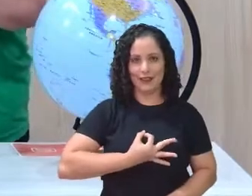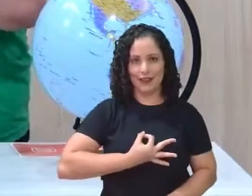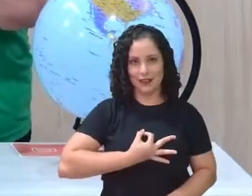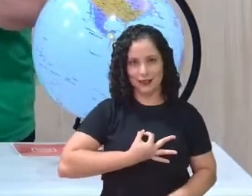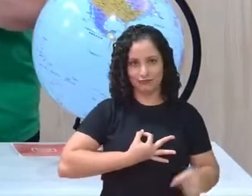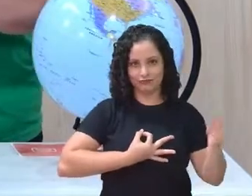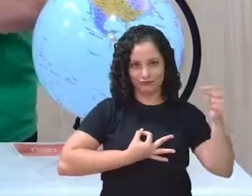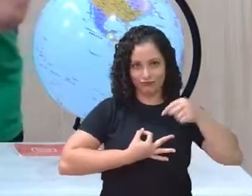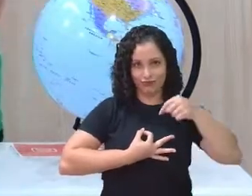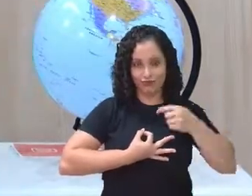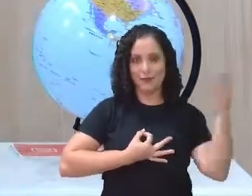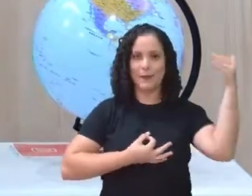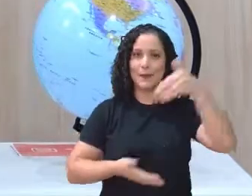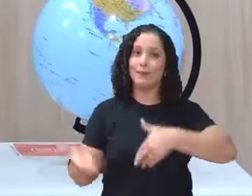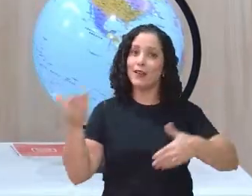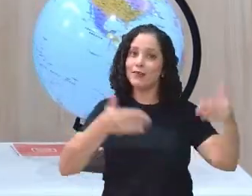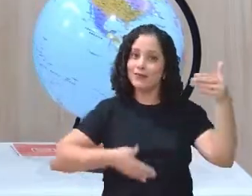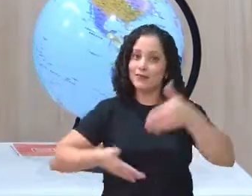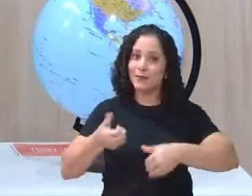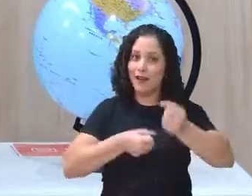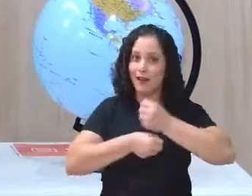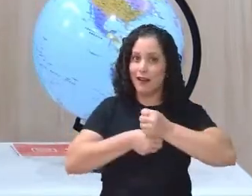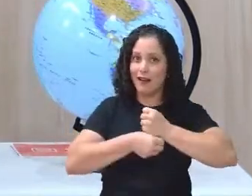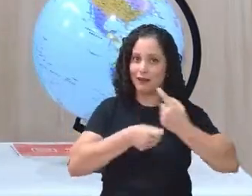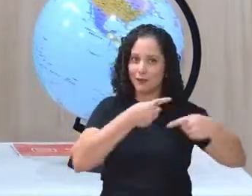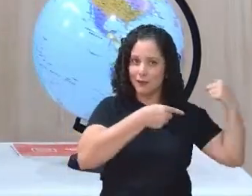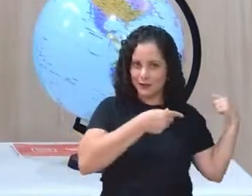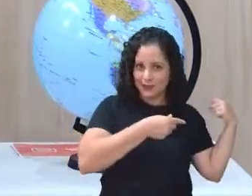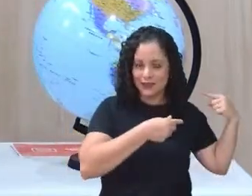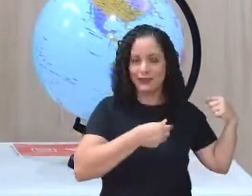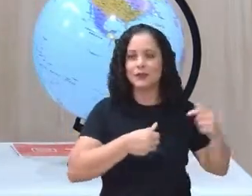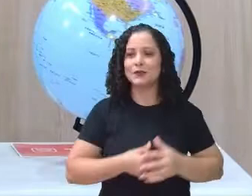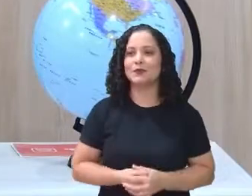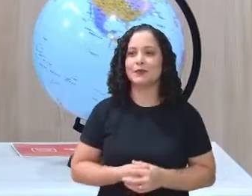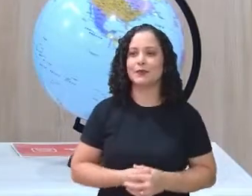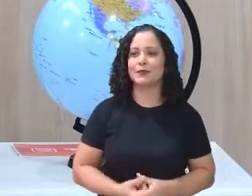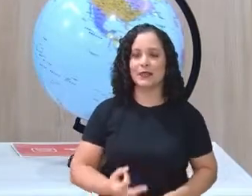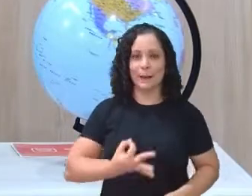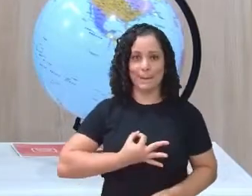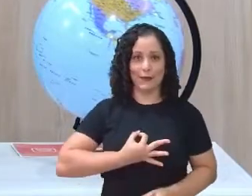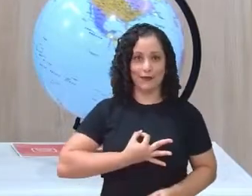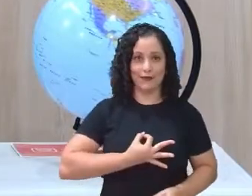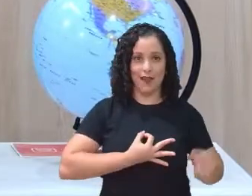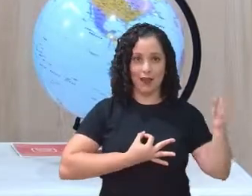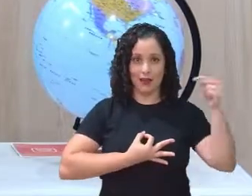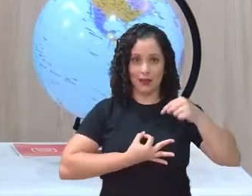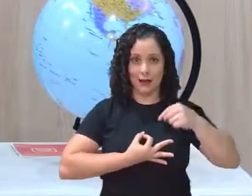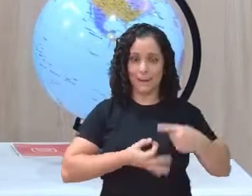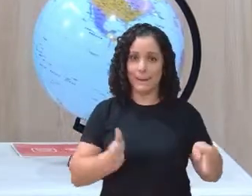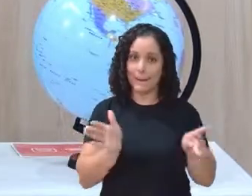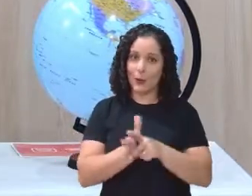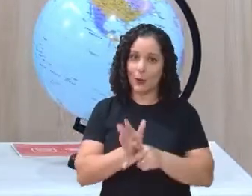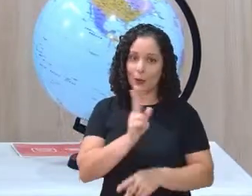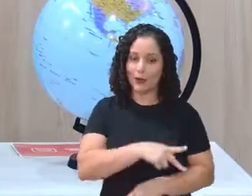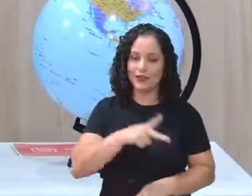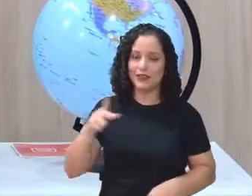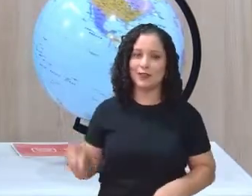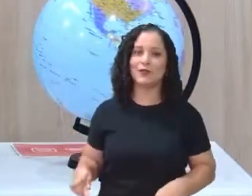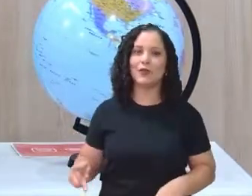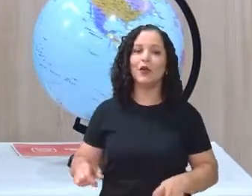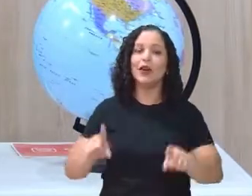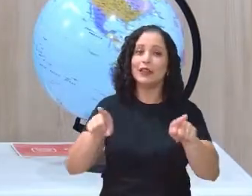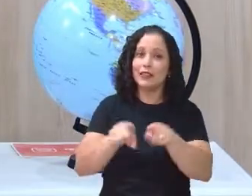ter participado do ano passado, né? Essa medalha é do professor, mas tem também a